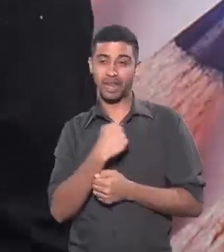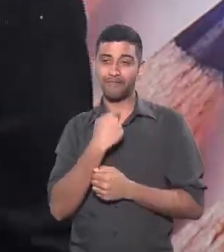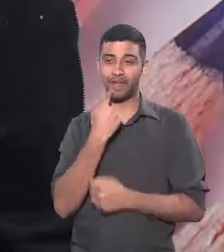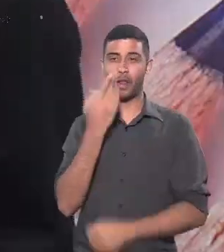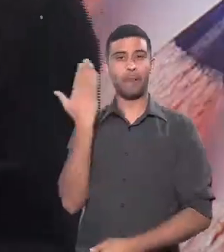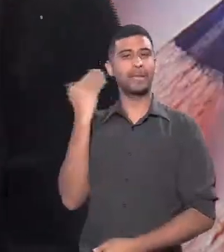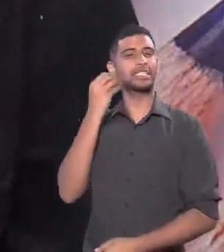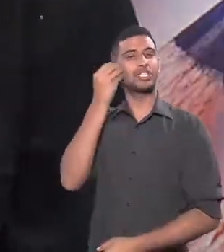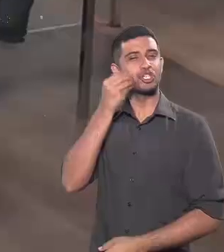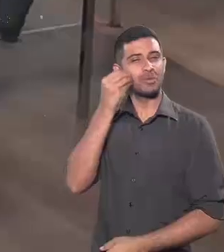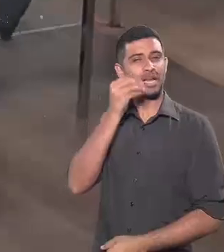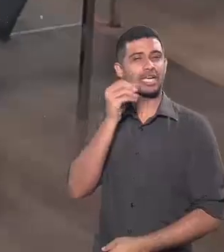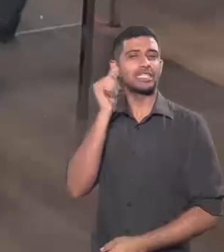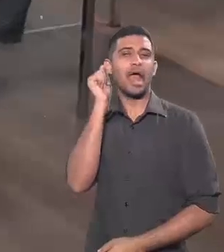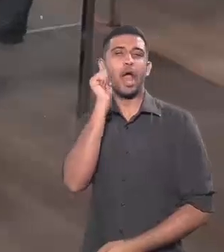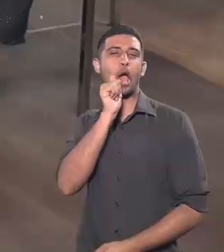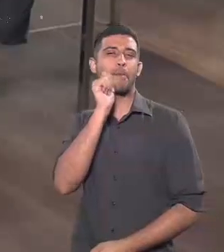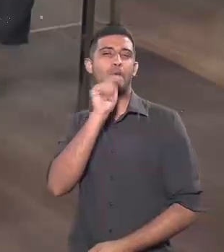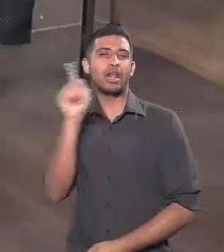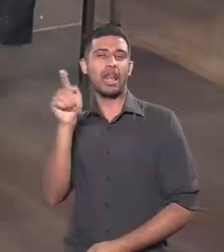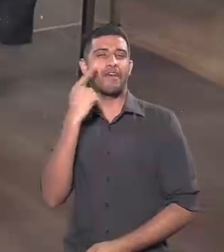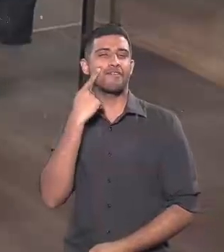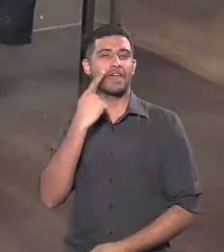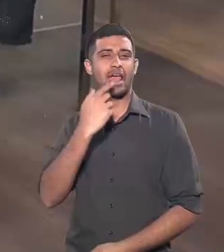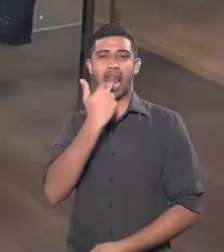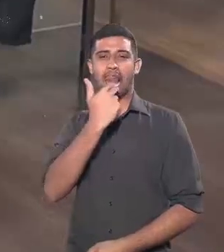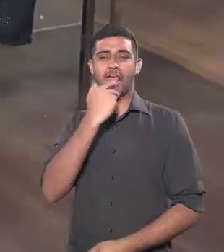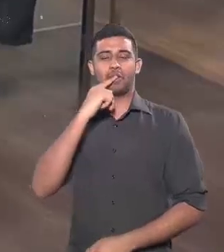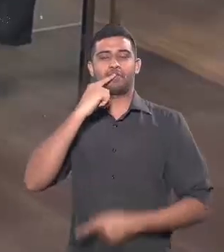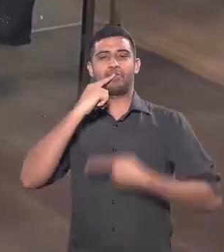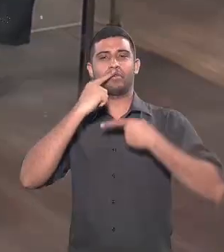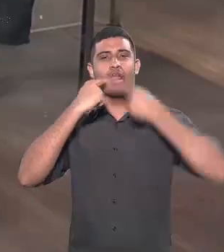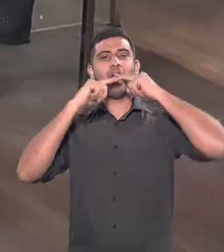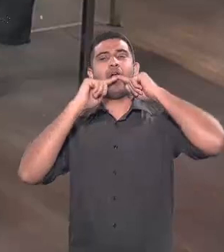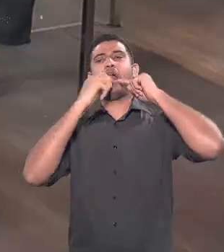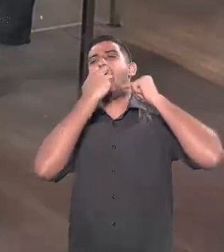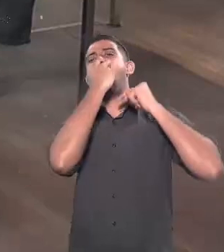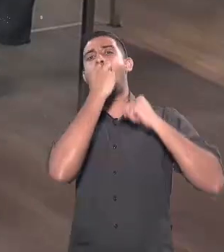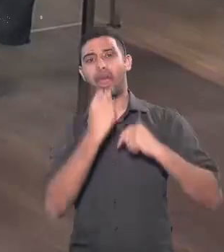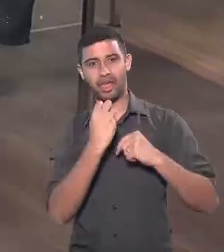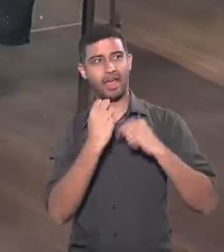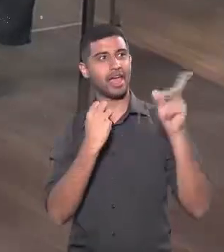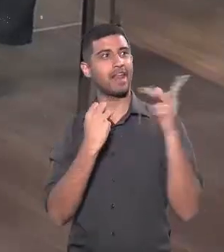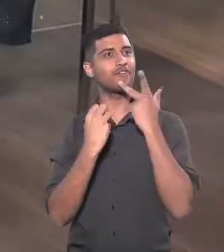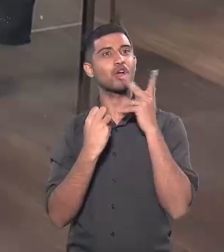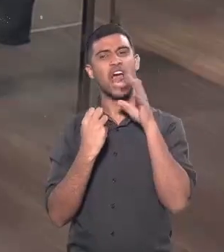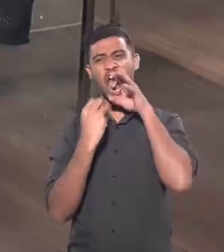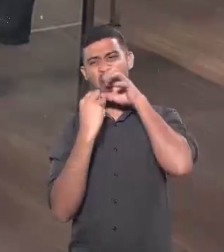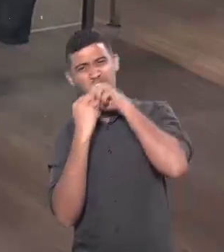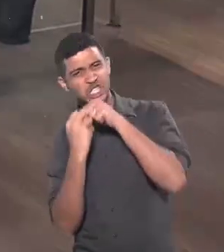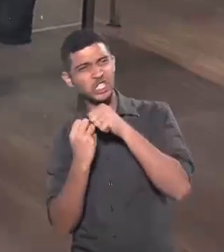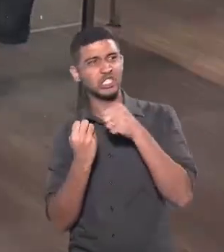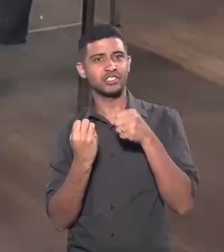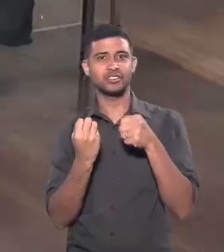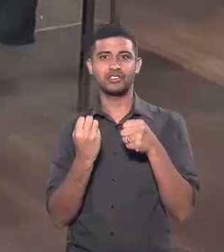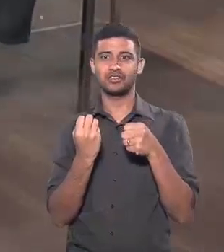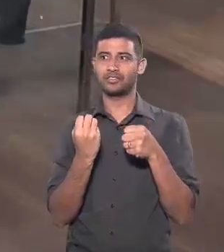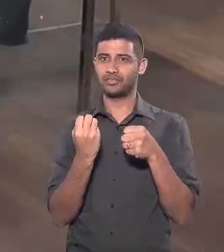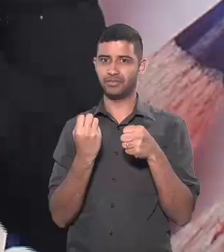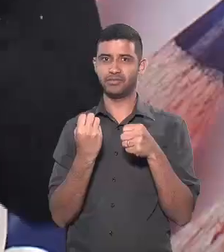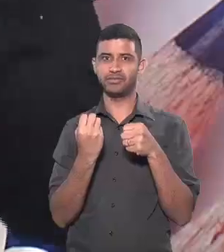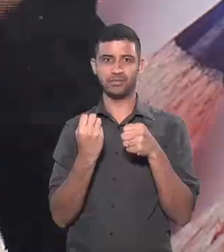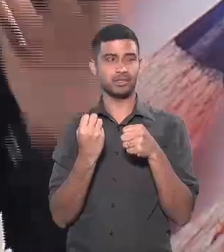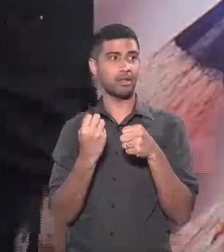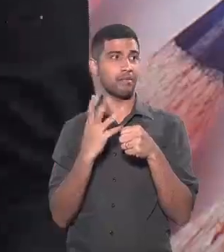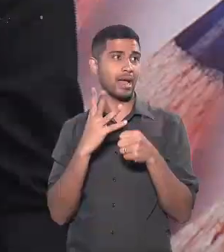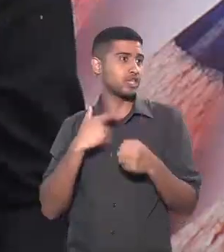ela contou que uma vez a mulher meteu o dedo pra puxar a língua dela e ela deu uma mordida no dedo da mulher, que foi